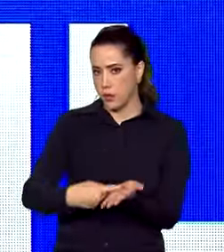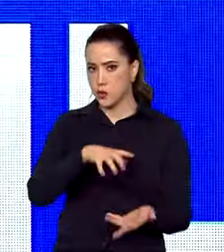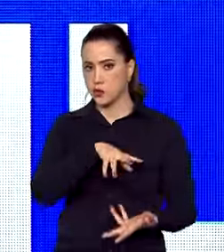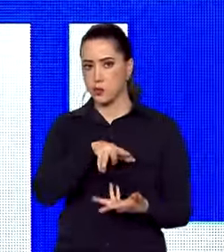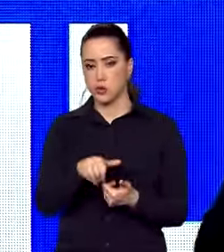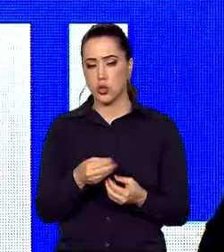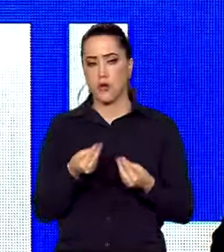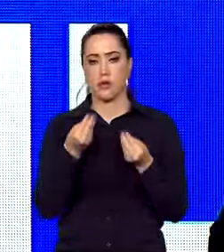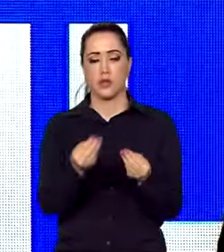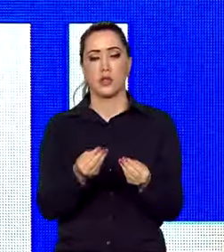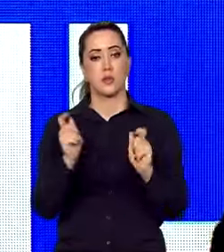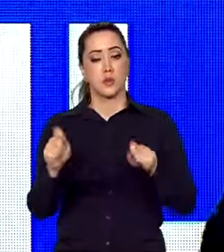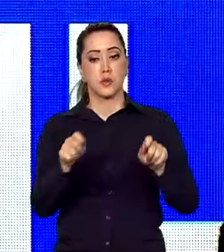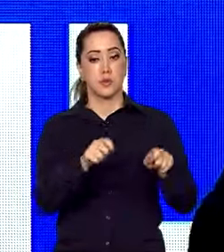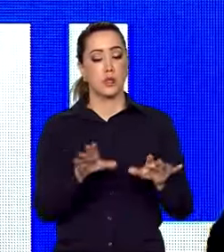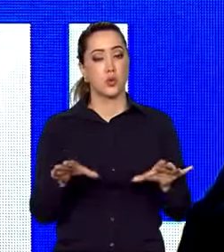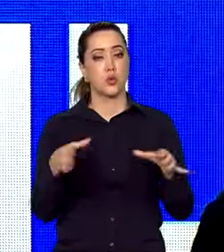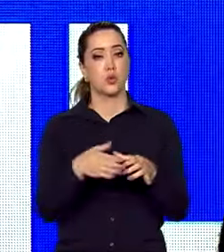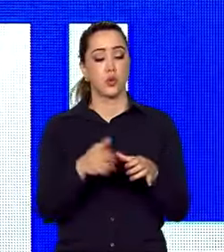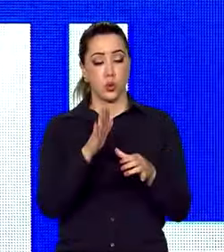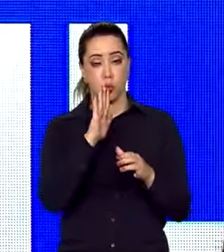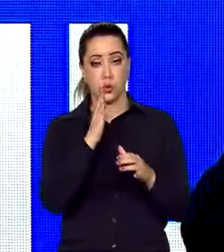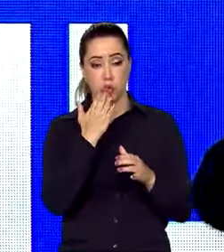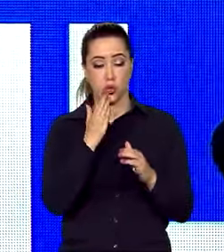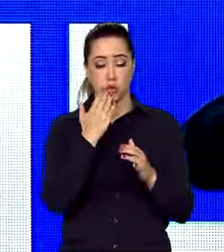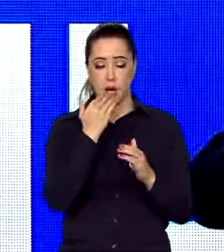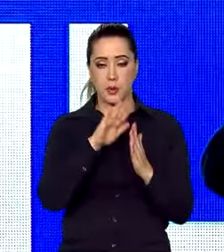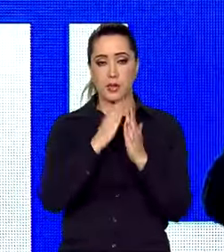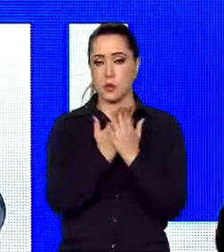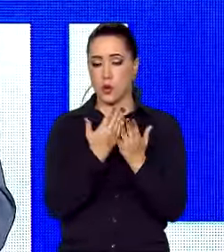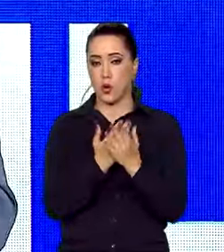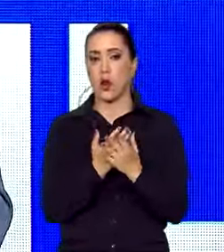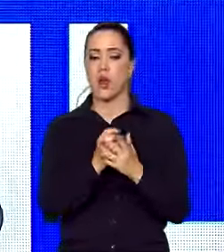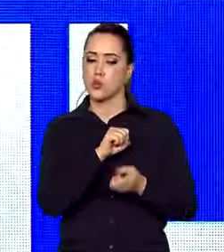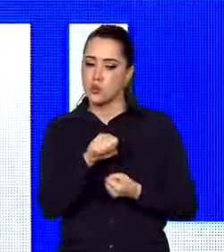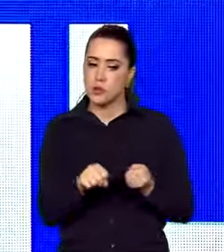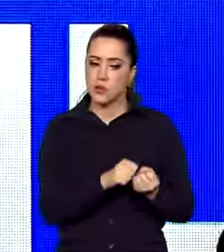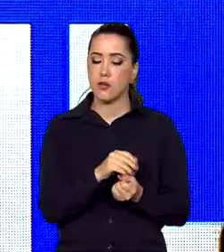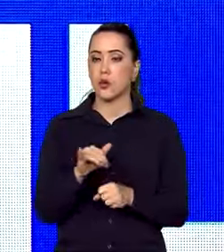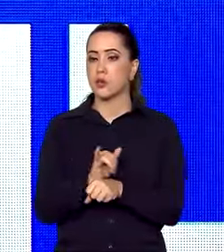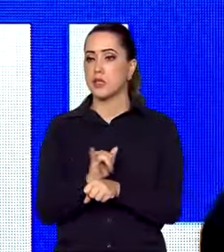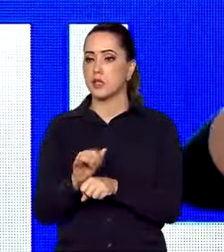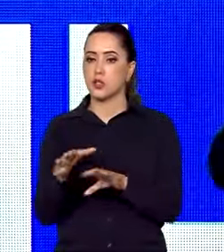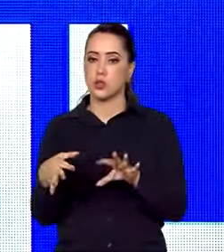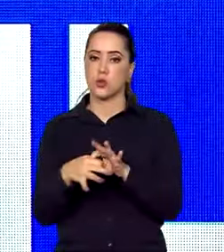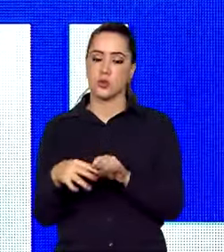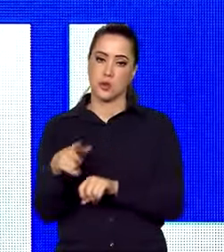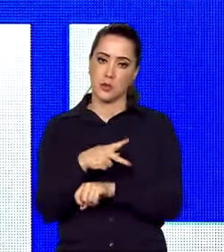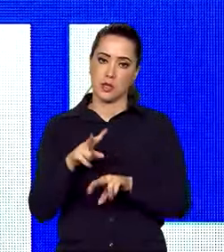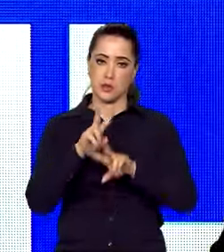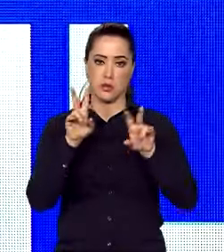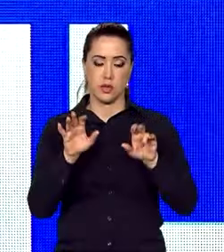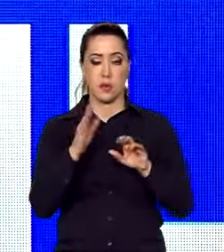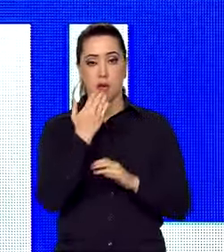da rede de alimentação escolar sustentável, a RAIS, como estratégia de união dos países em favor do tema da